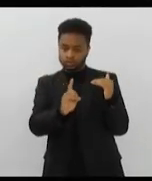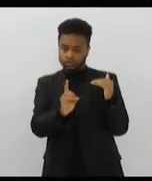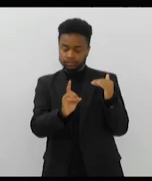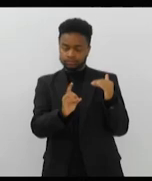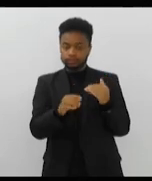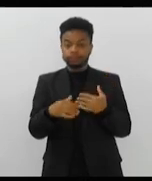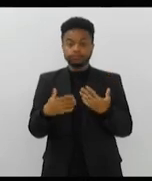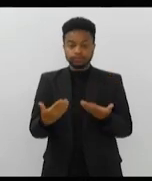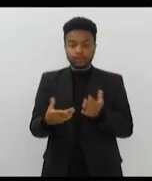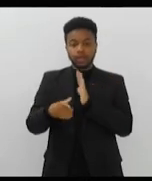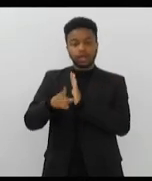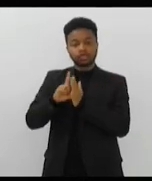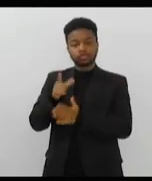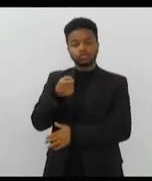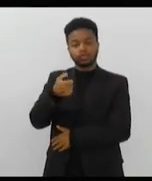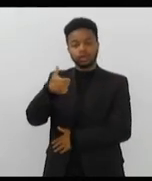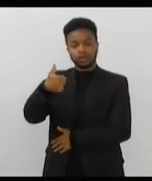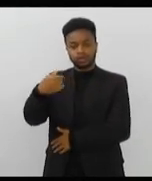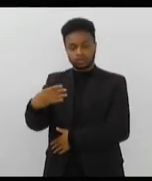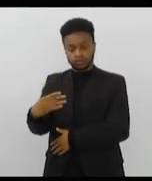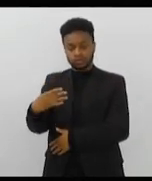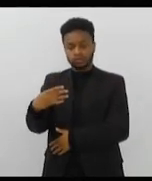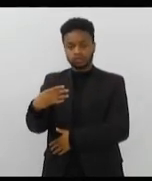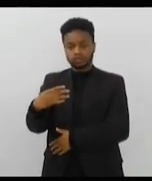Antes de 14, senhor presidente,